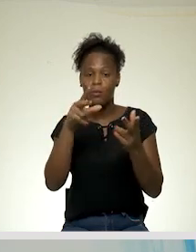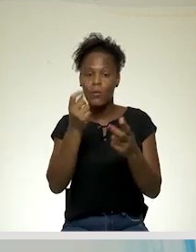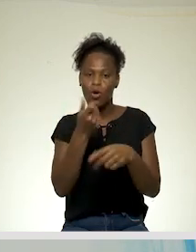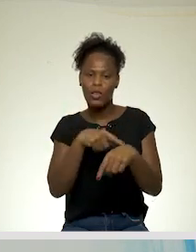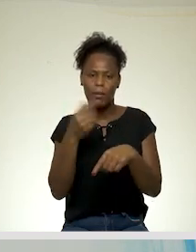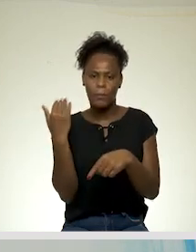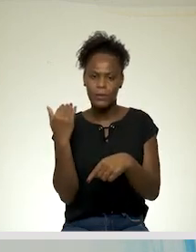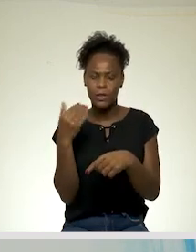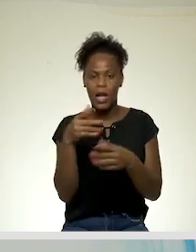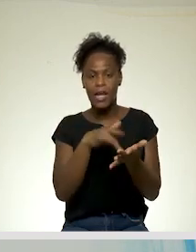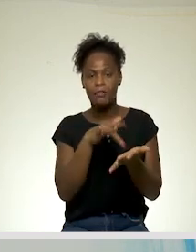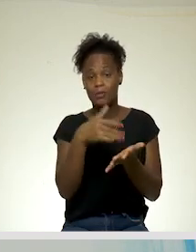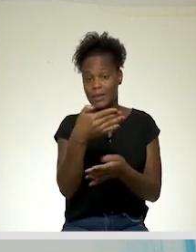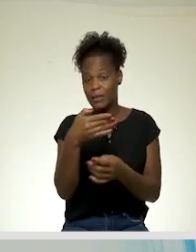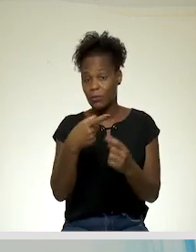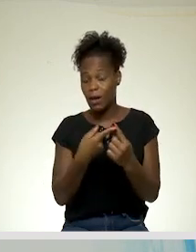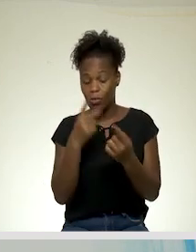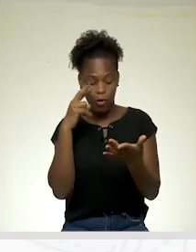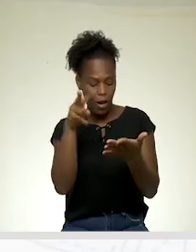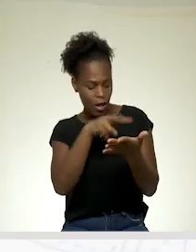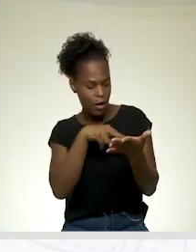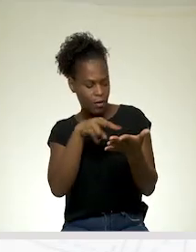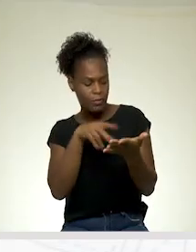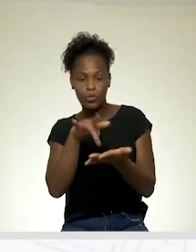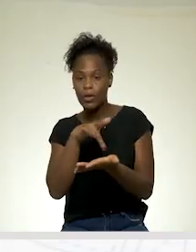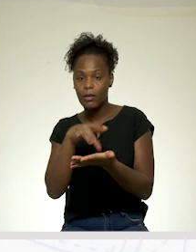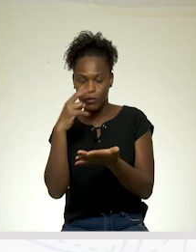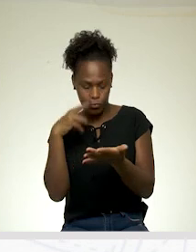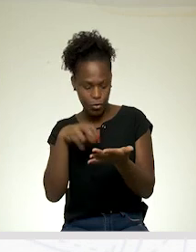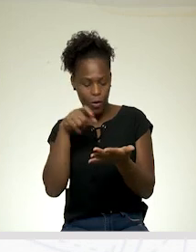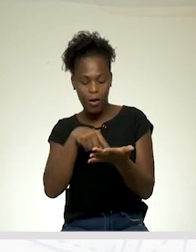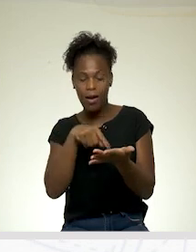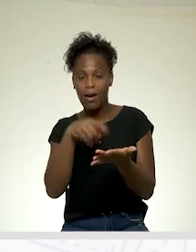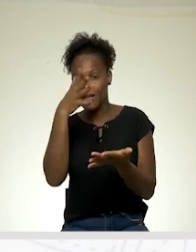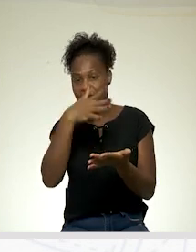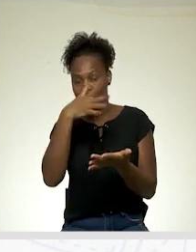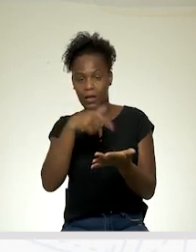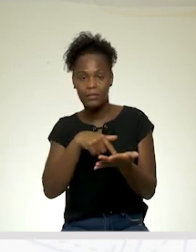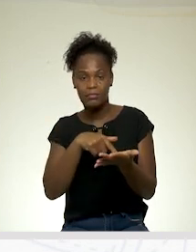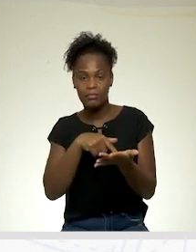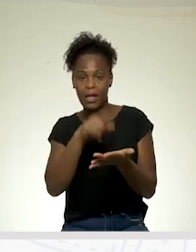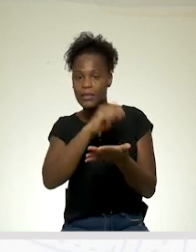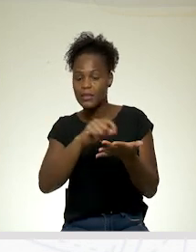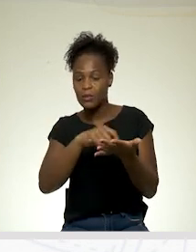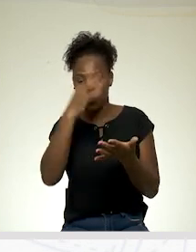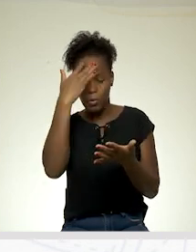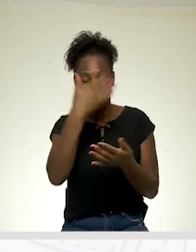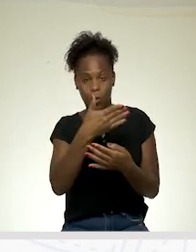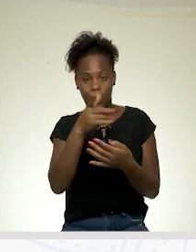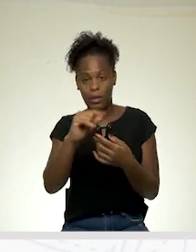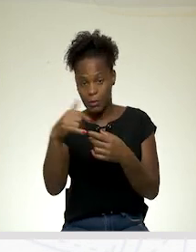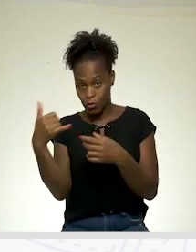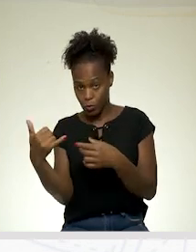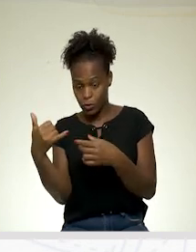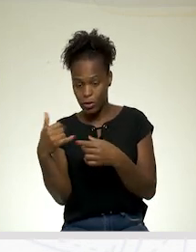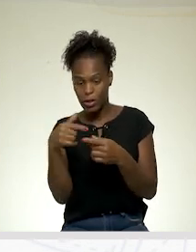7º ano. Consultem esse livro. Vocês vão encontrar as atividades 1 e 2